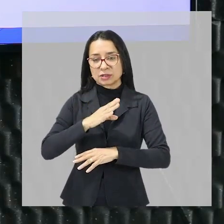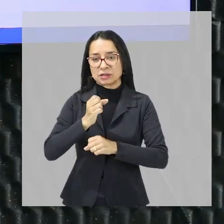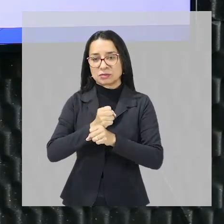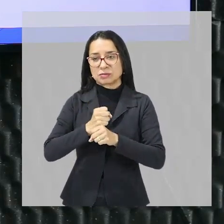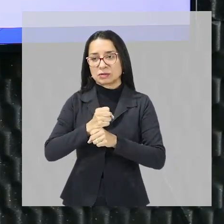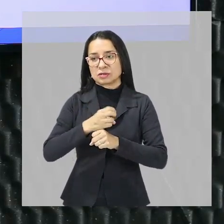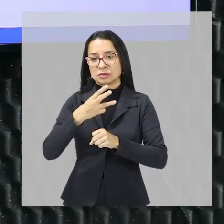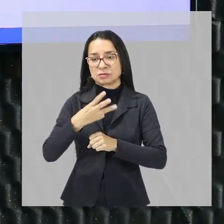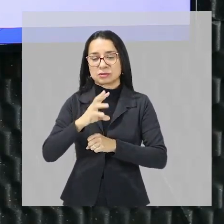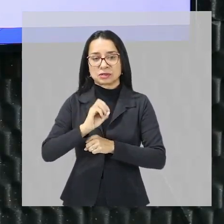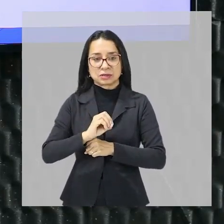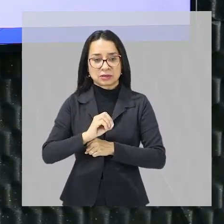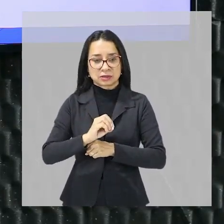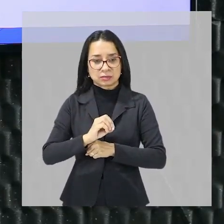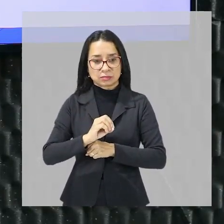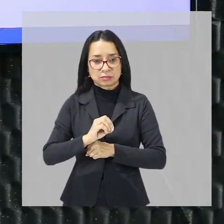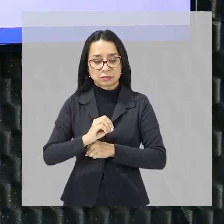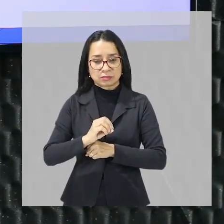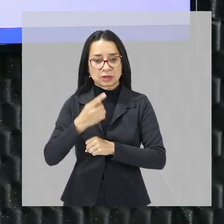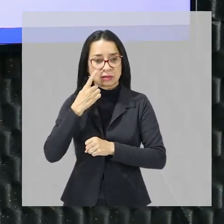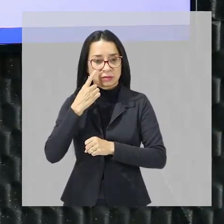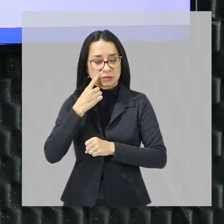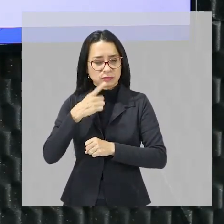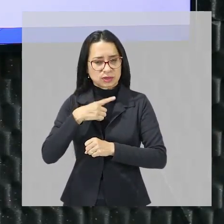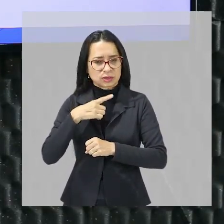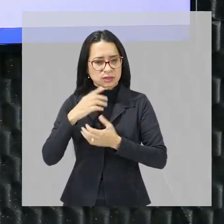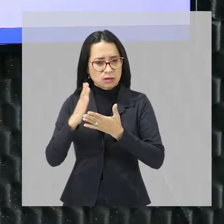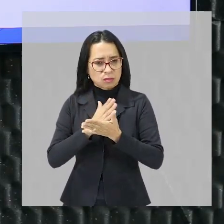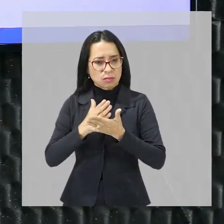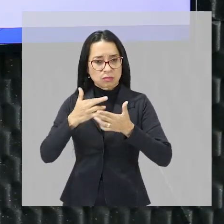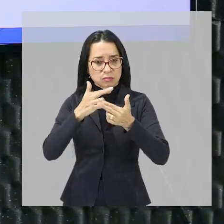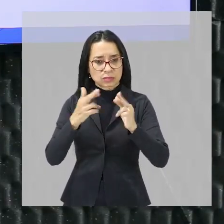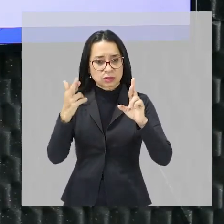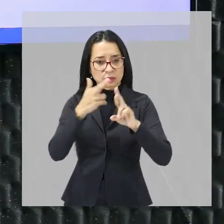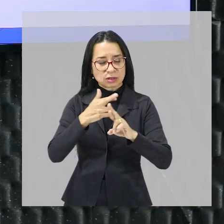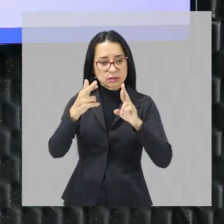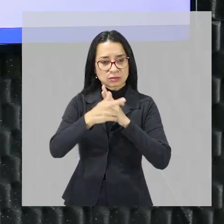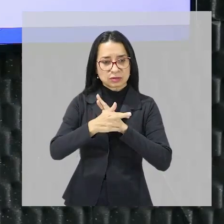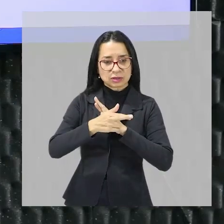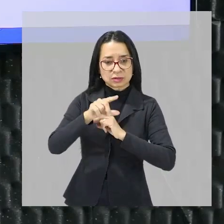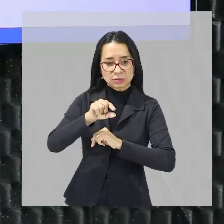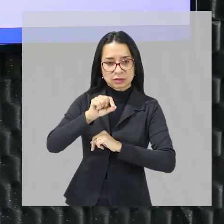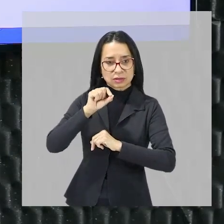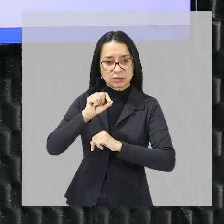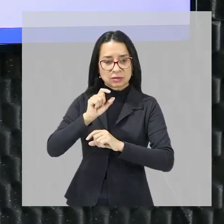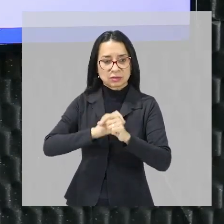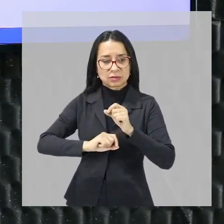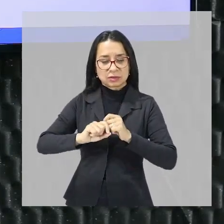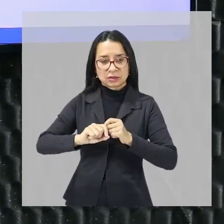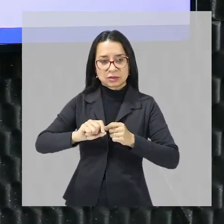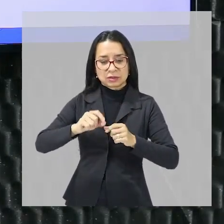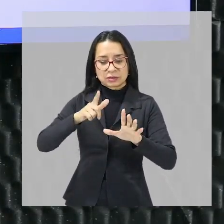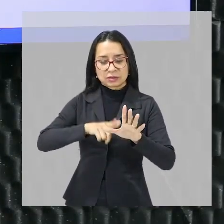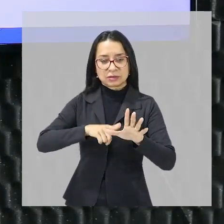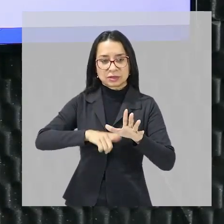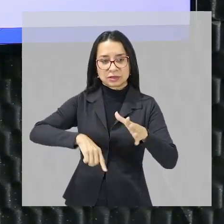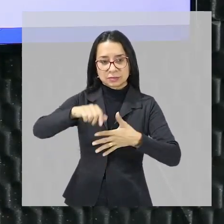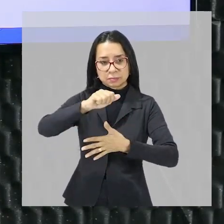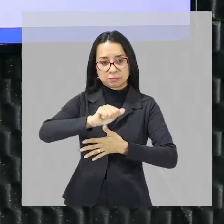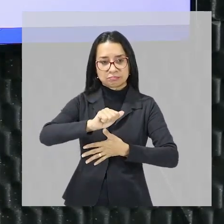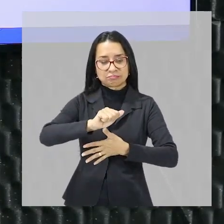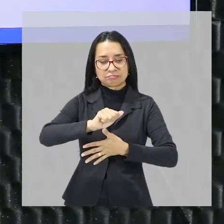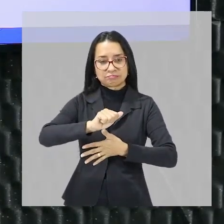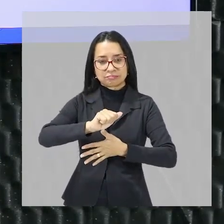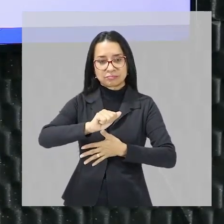30. Vamos ver se tem alguma coisa relacionada a isso nas opções. Vamos lá. Letra A, de cara, direito ao voto.